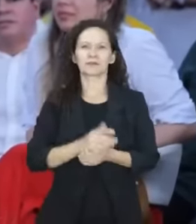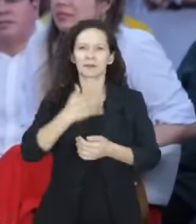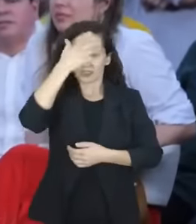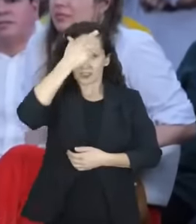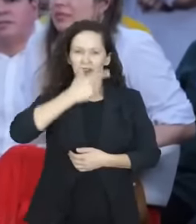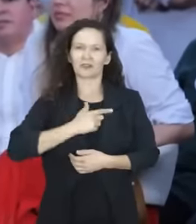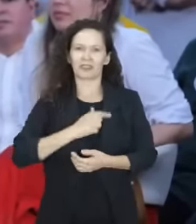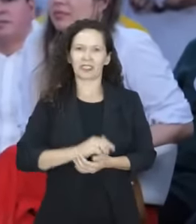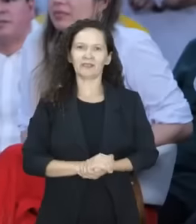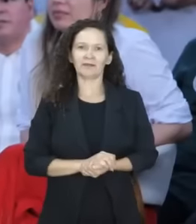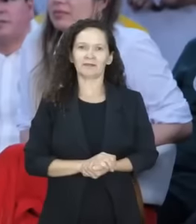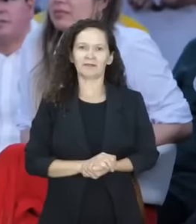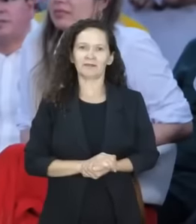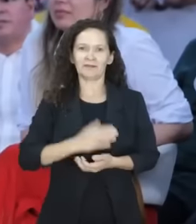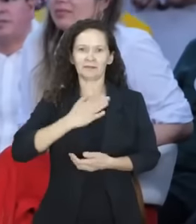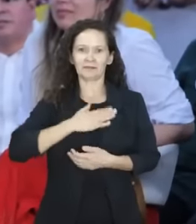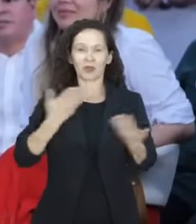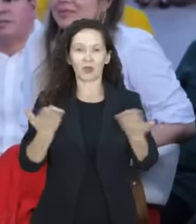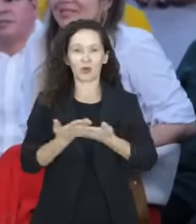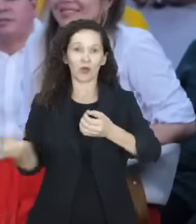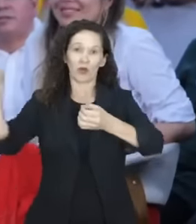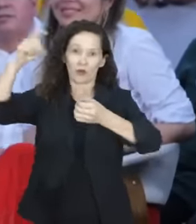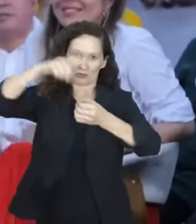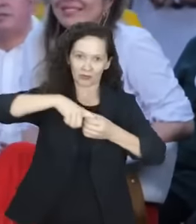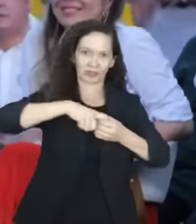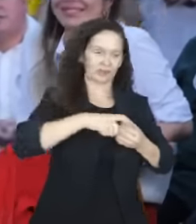estou voltando.